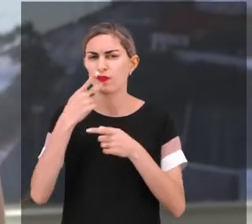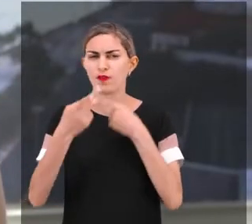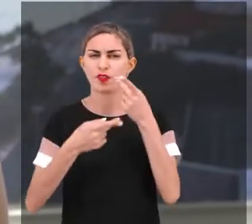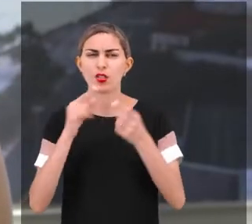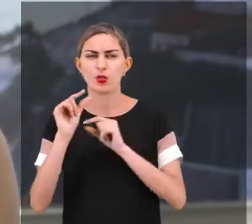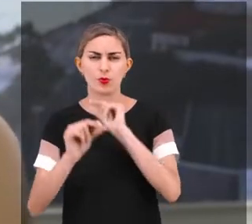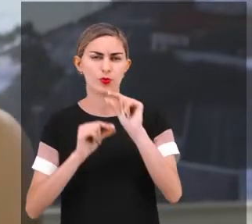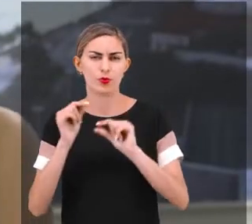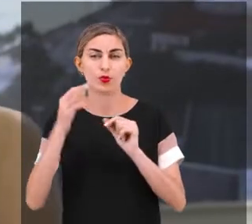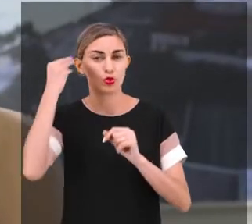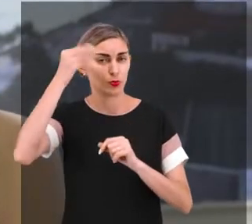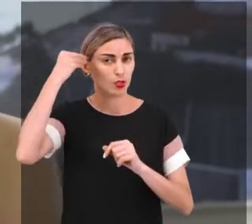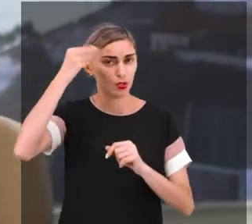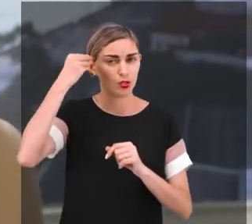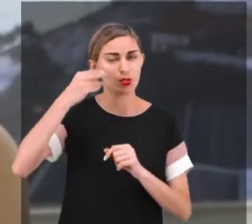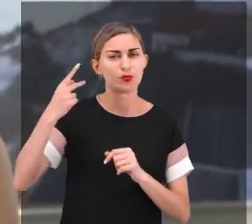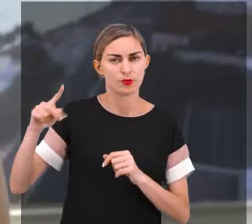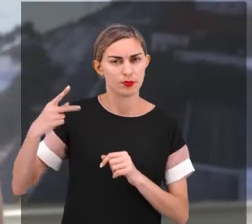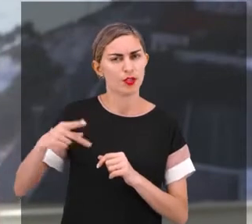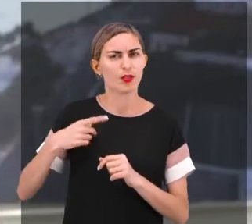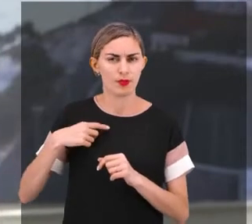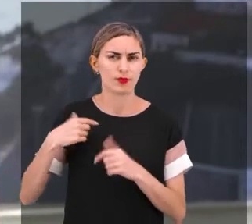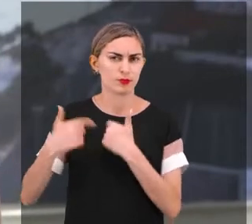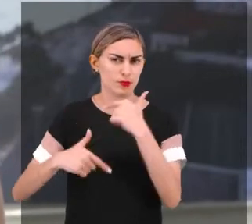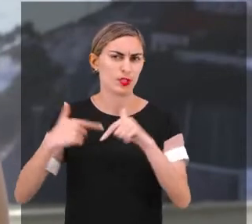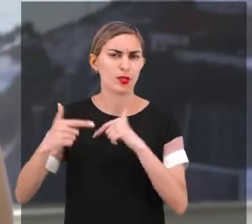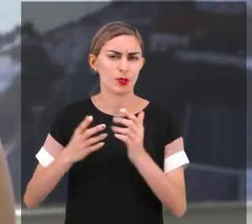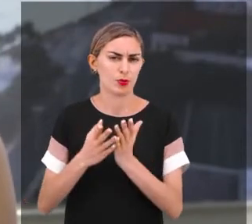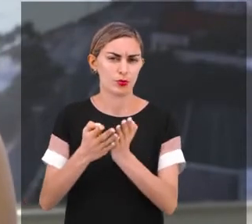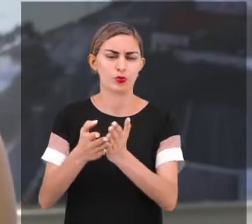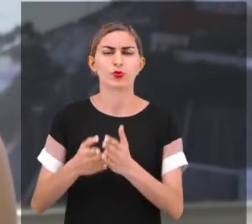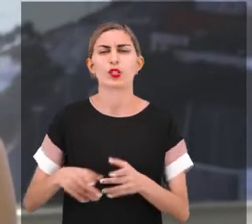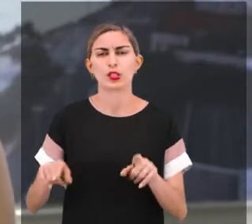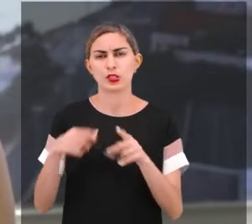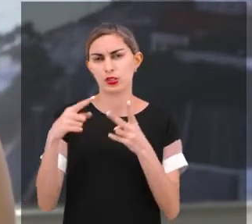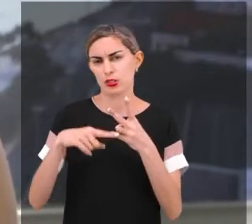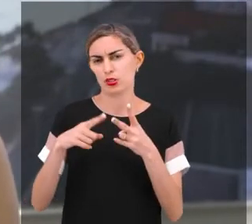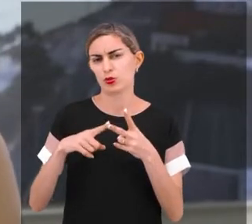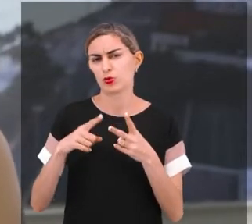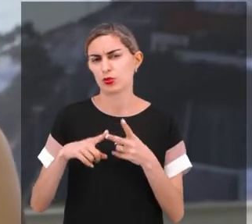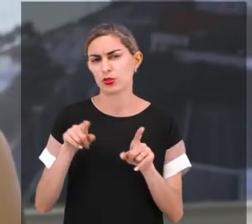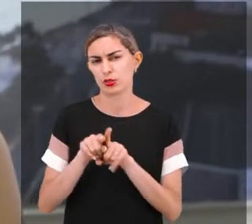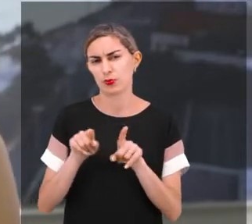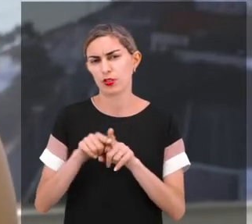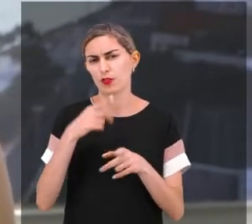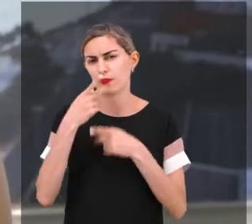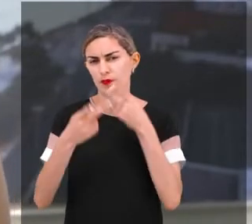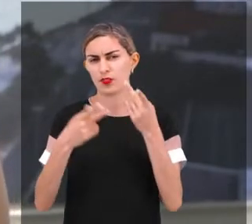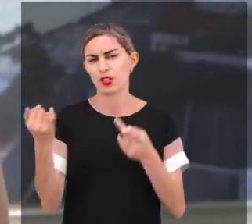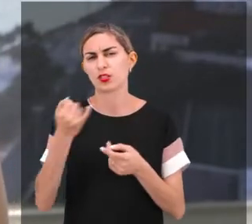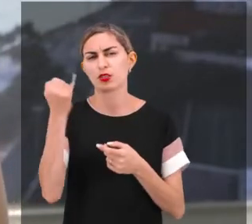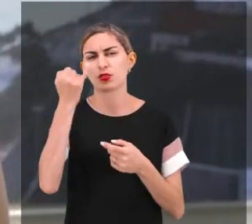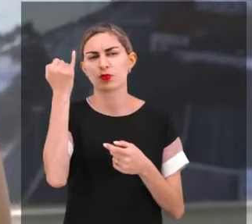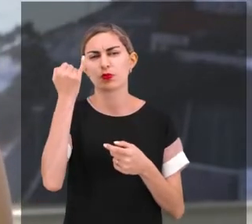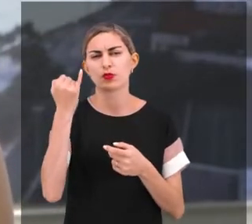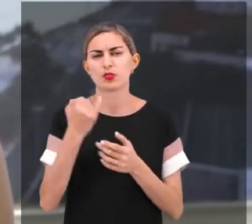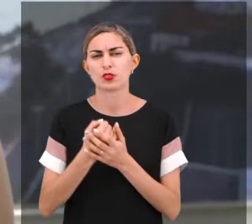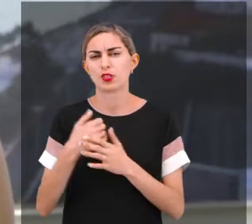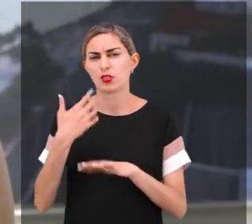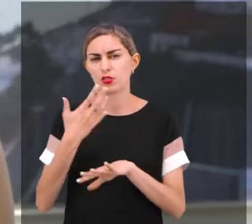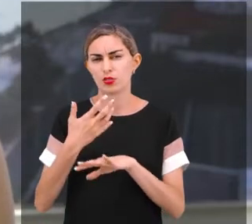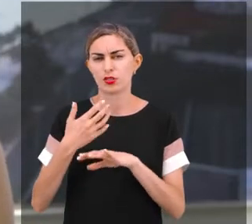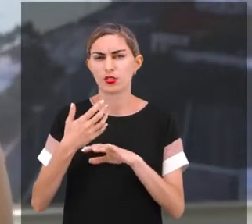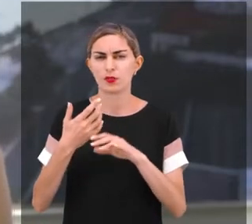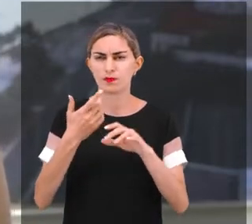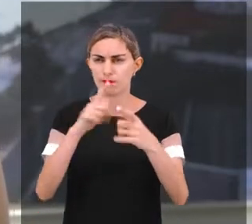vamos falar um pouco da experiência de Luiz na atividade portuária. E, no segundo momento, Luiz vai falar da importância